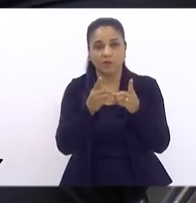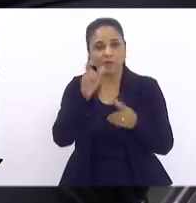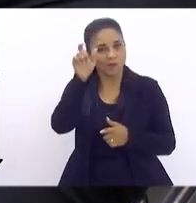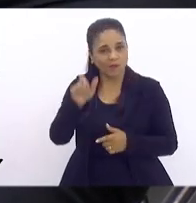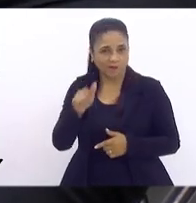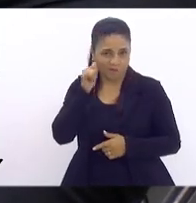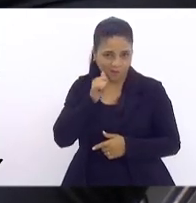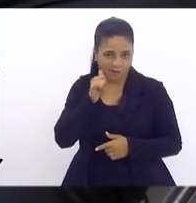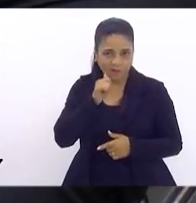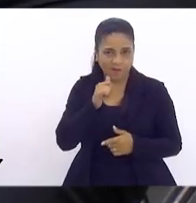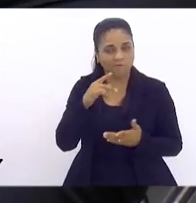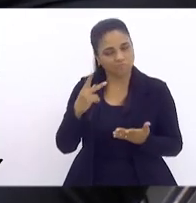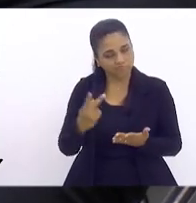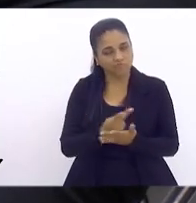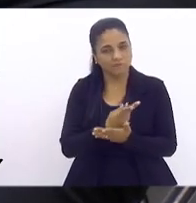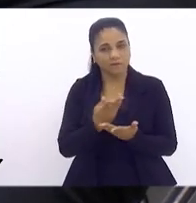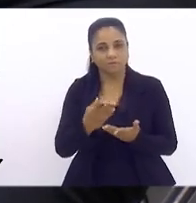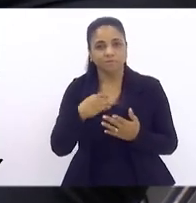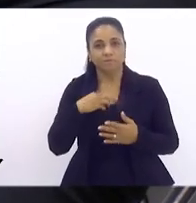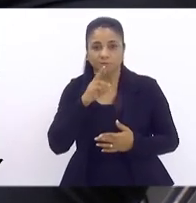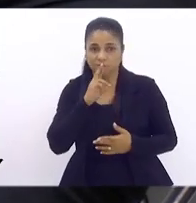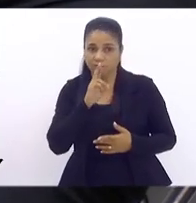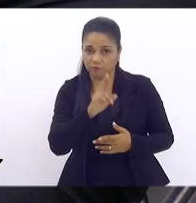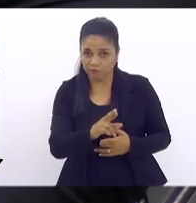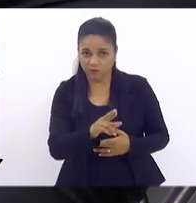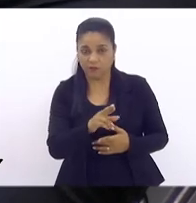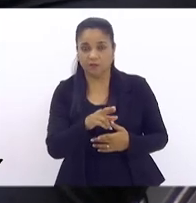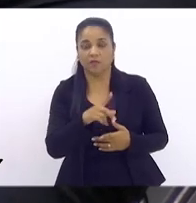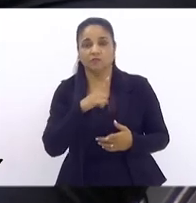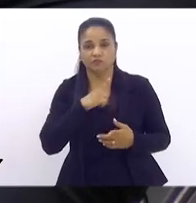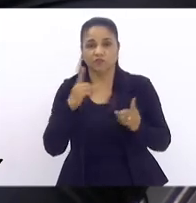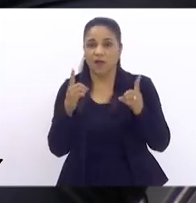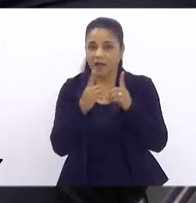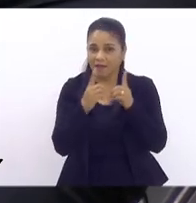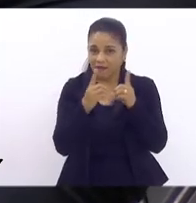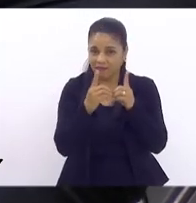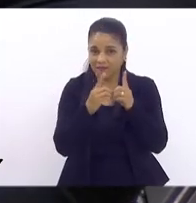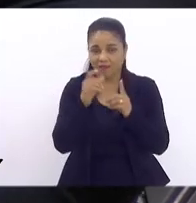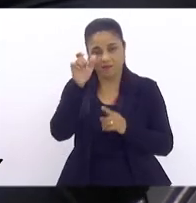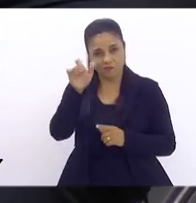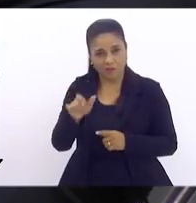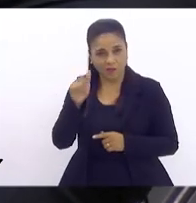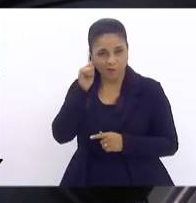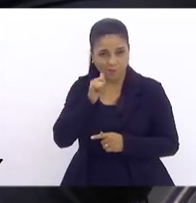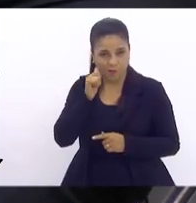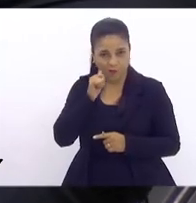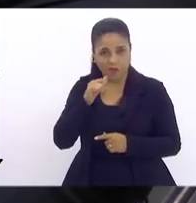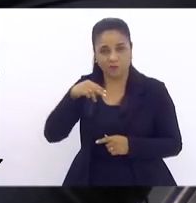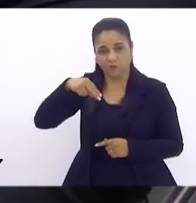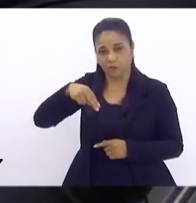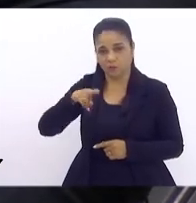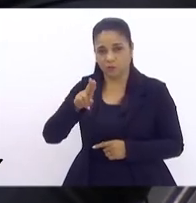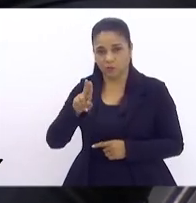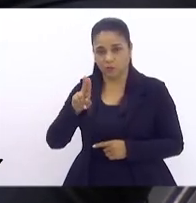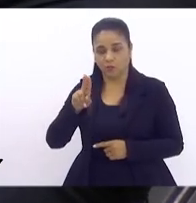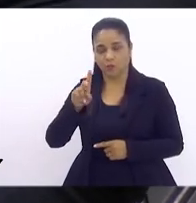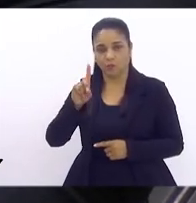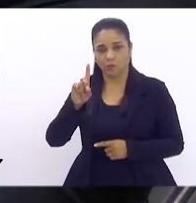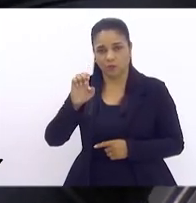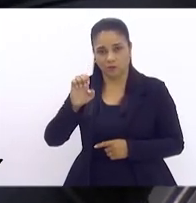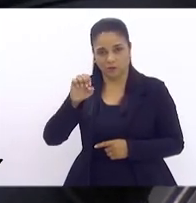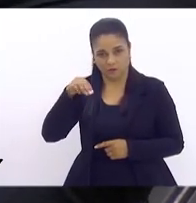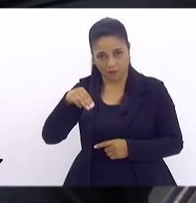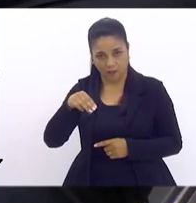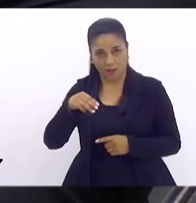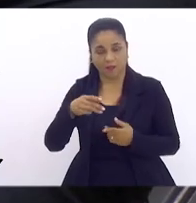já aproveitando até para responder né a gente atende as mulheres faz esse primeiro atendimento no deem todas as ações que